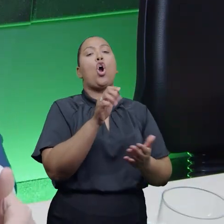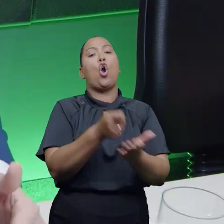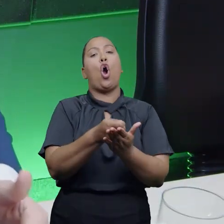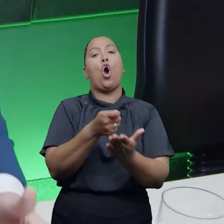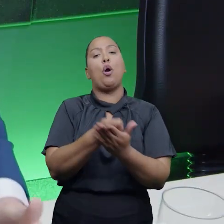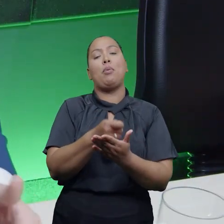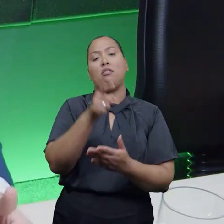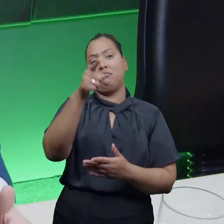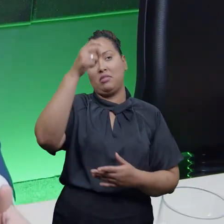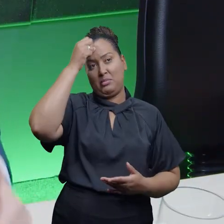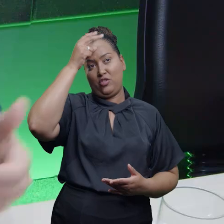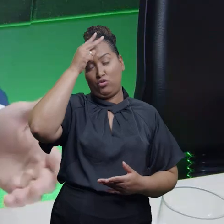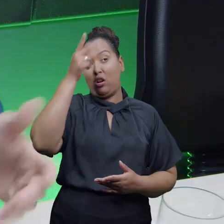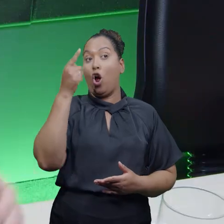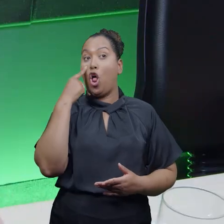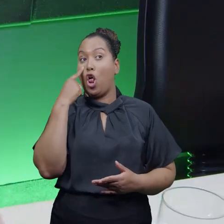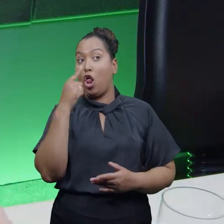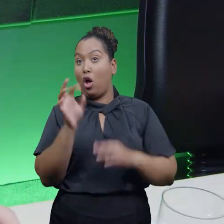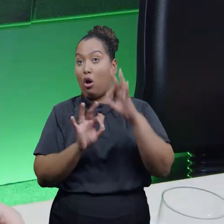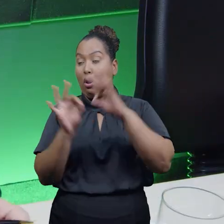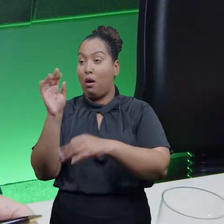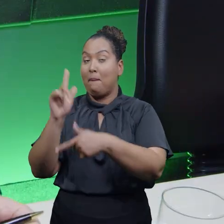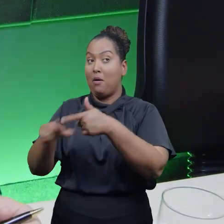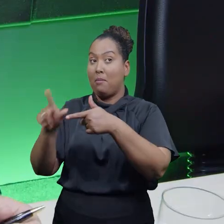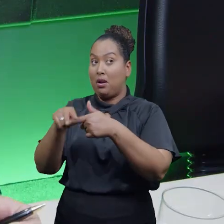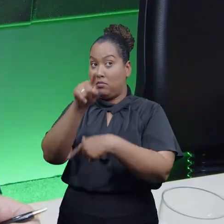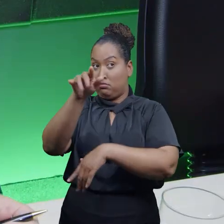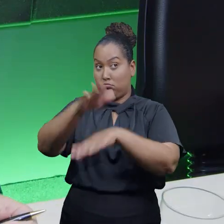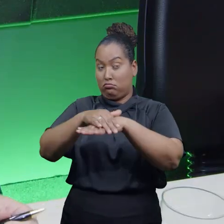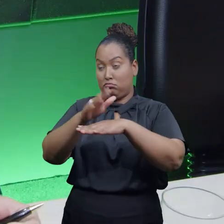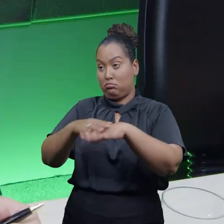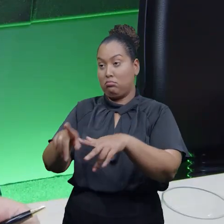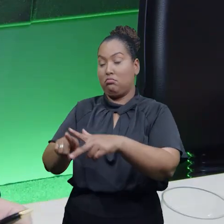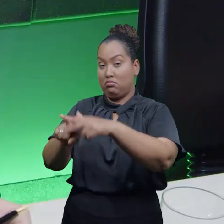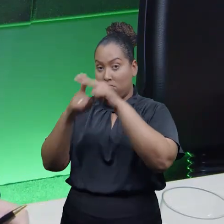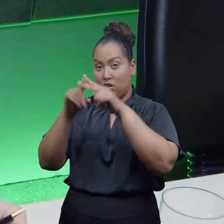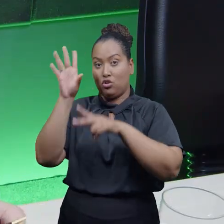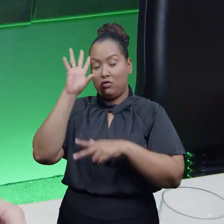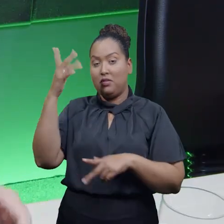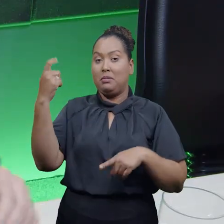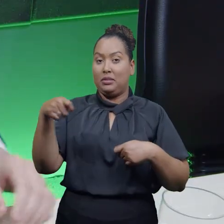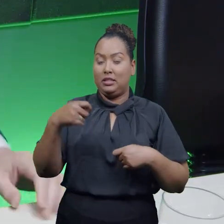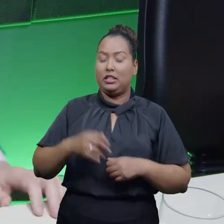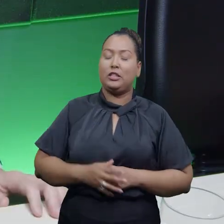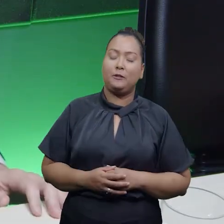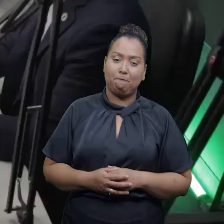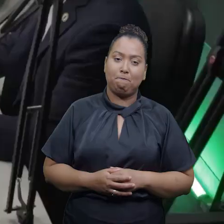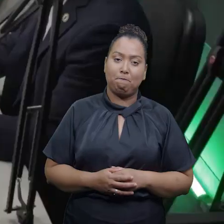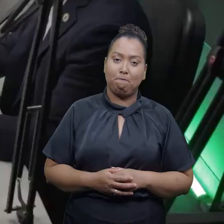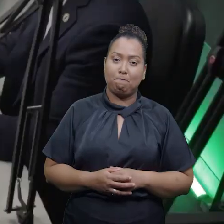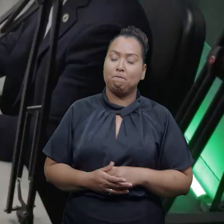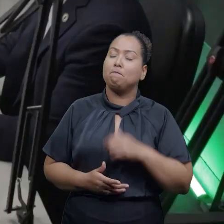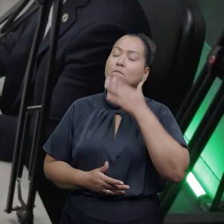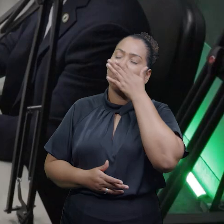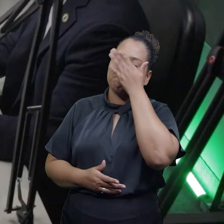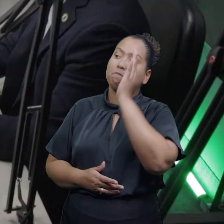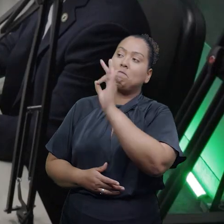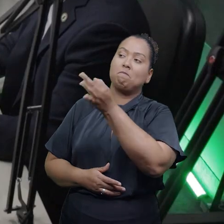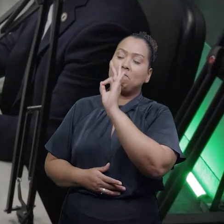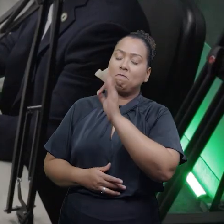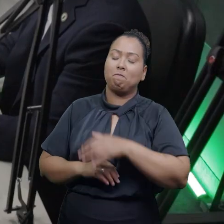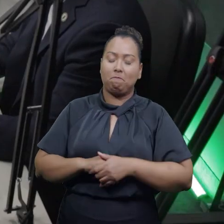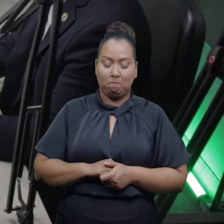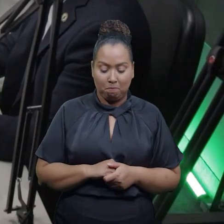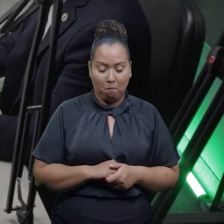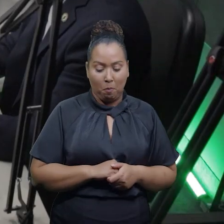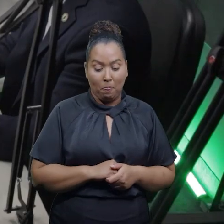determinando a prefeitura que fizesse as correções, que foi o que garantiu, né, muitas vezes que isso fosse feito. Me parece também que é um